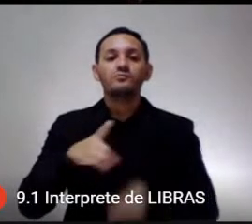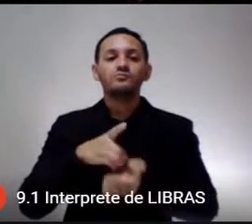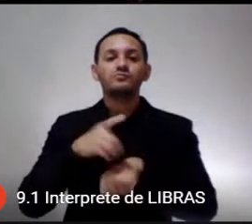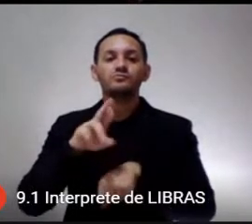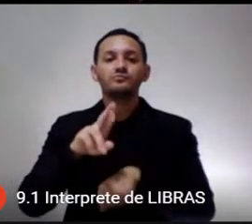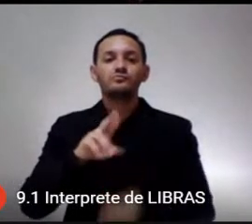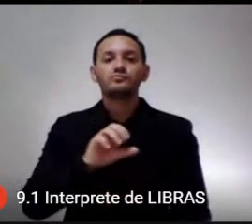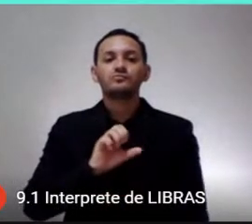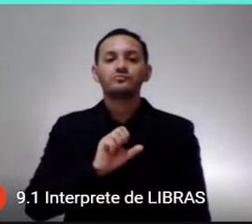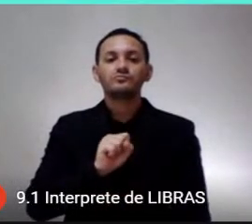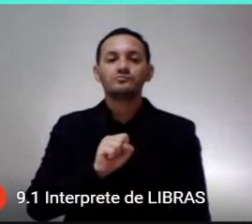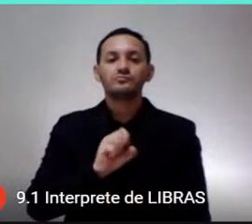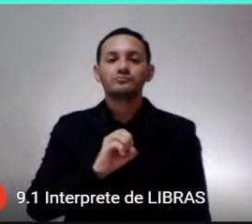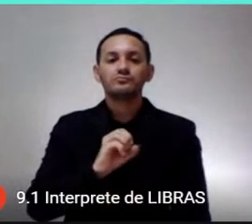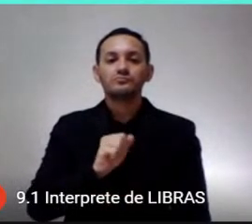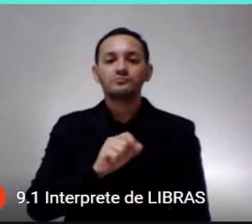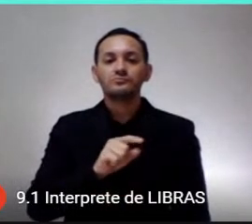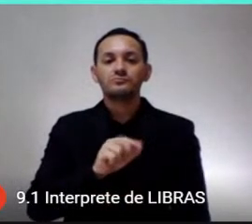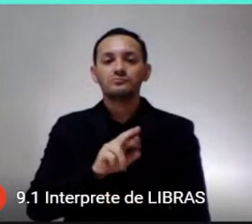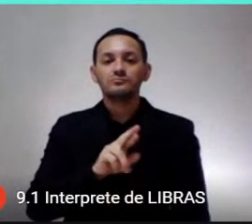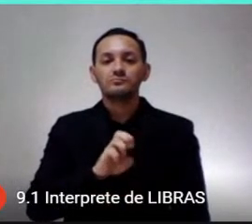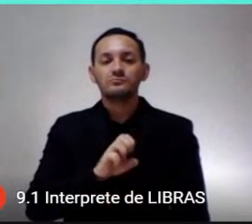Que aposentou também, né, senhor?